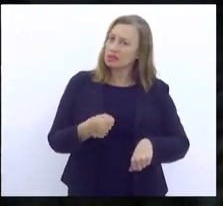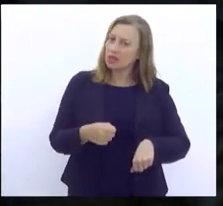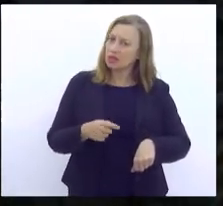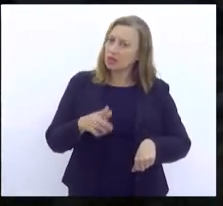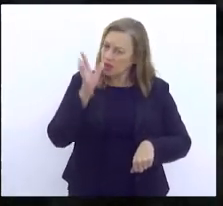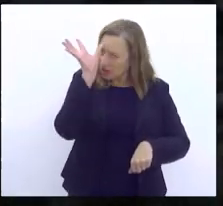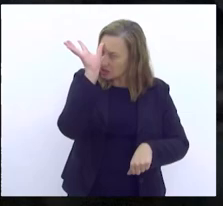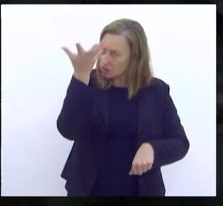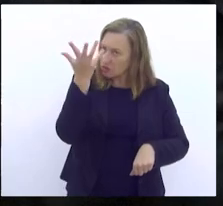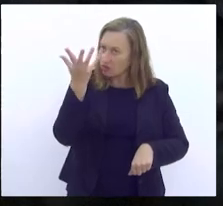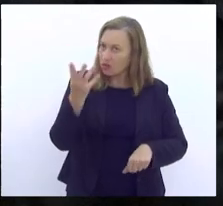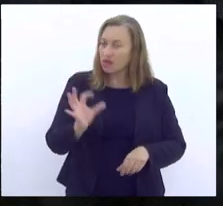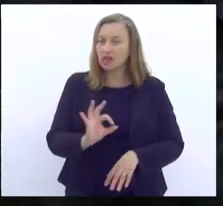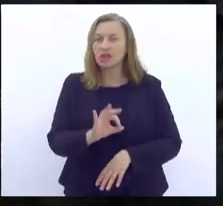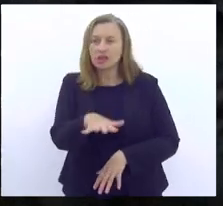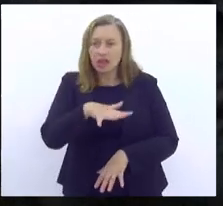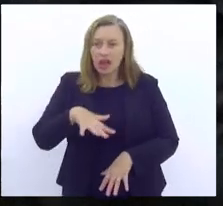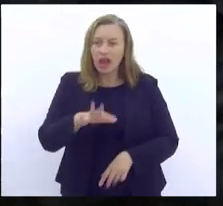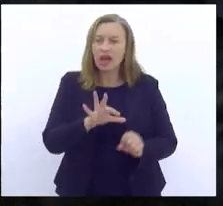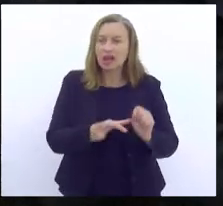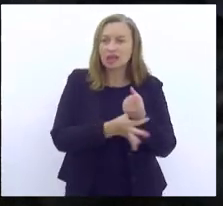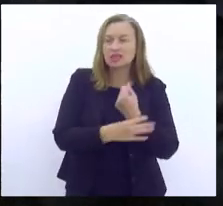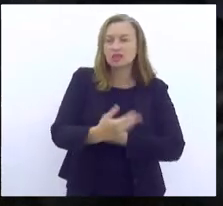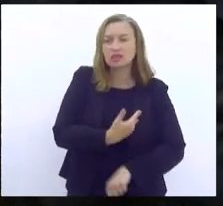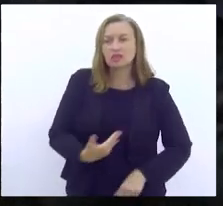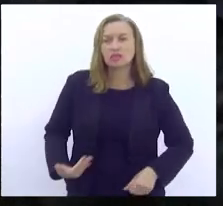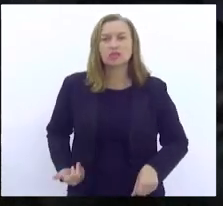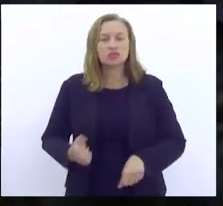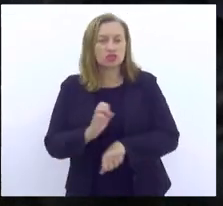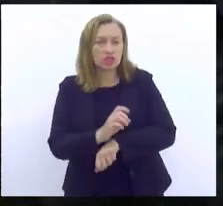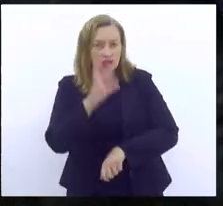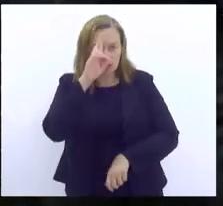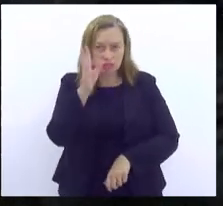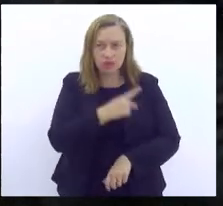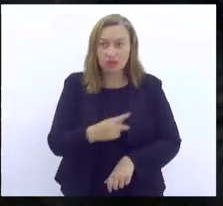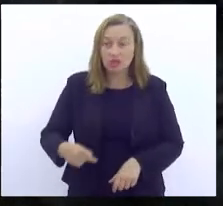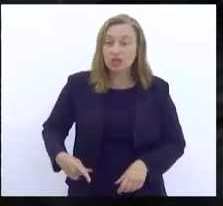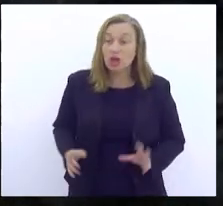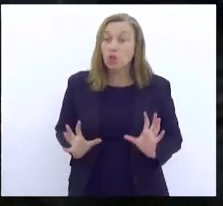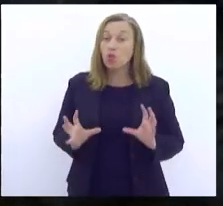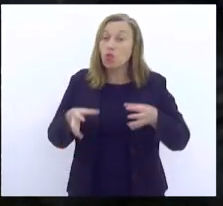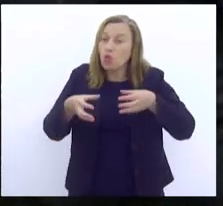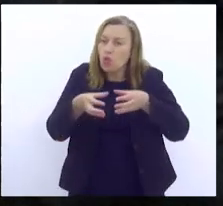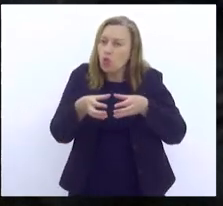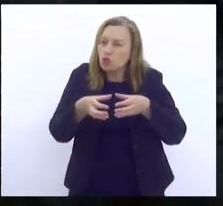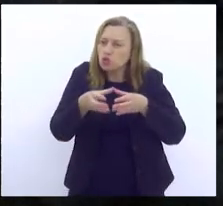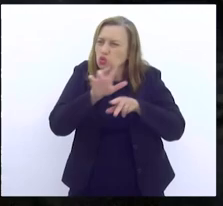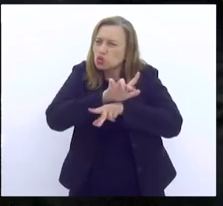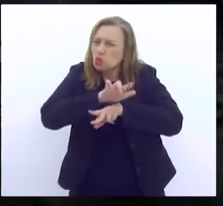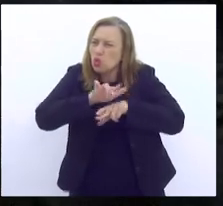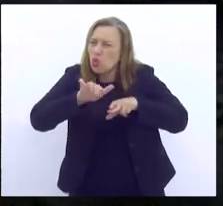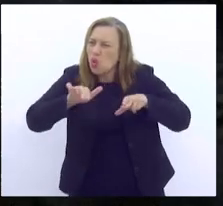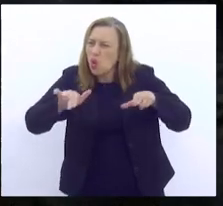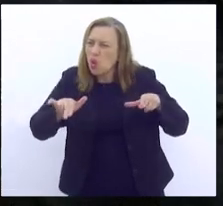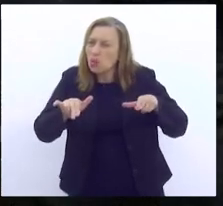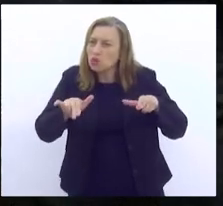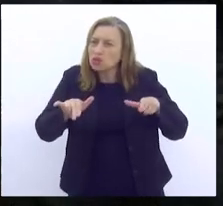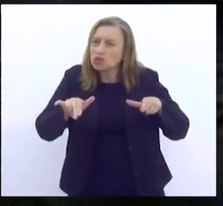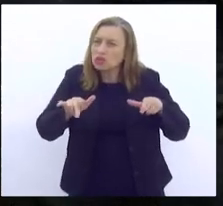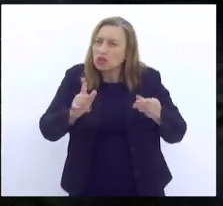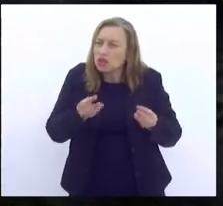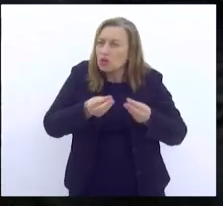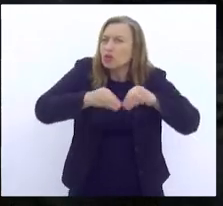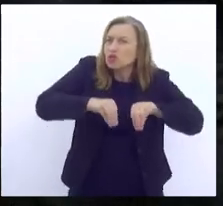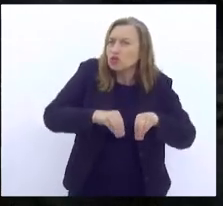na segurança pública do nosso Estado, senhor presidente. É um conjunto de coisas que nos atingem